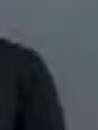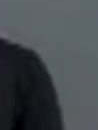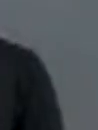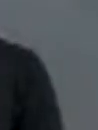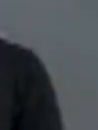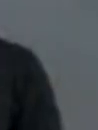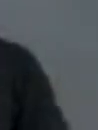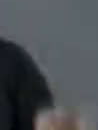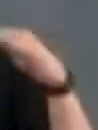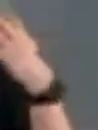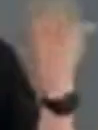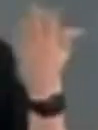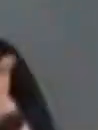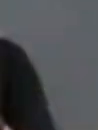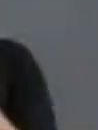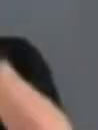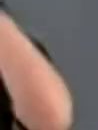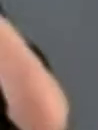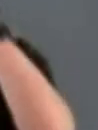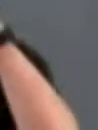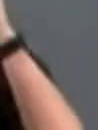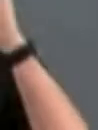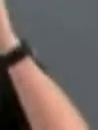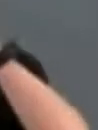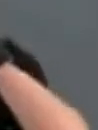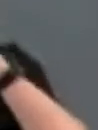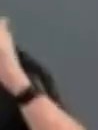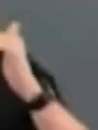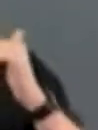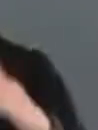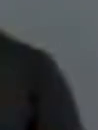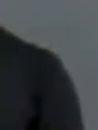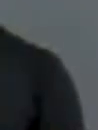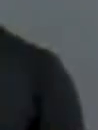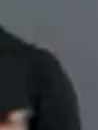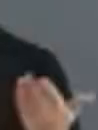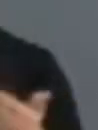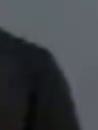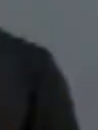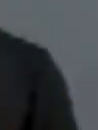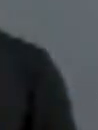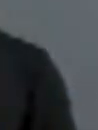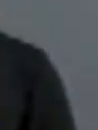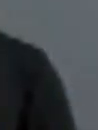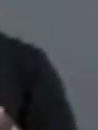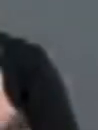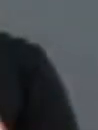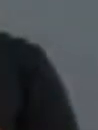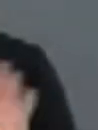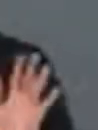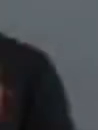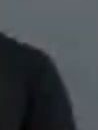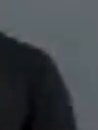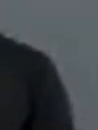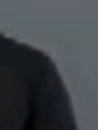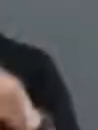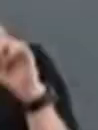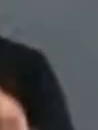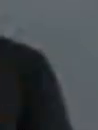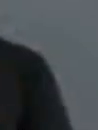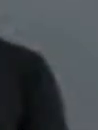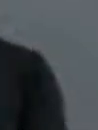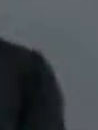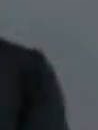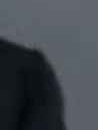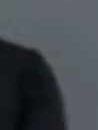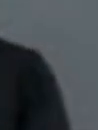é desrespeito com seus pares que aqui estão. Isso não é uma casa de brincadeira, isso é uma casa que representa a